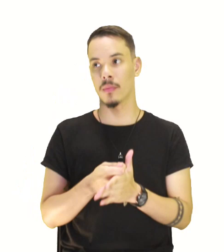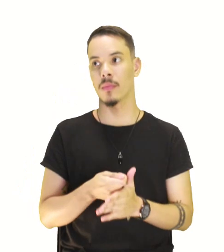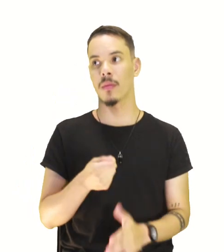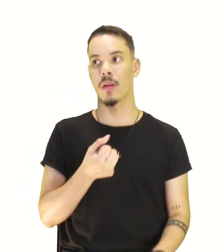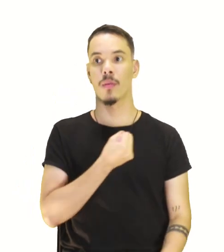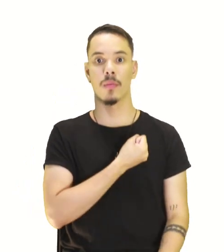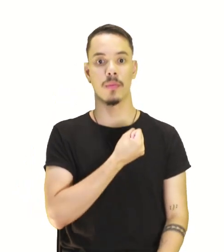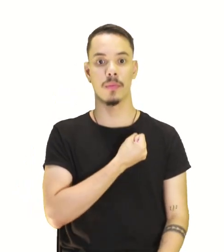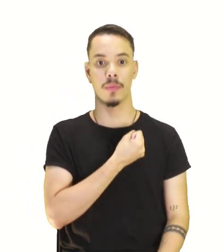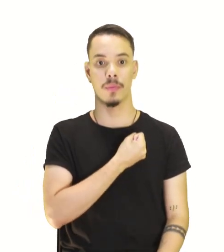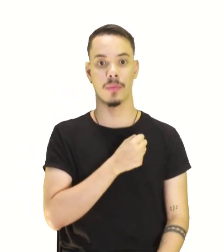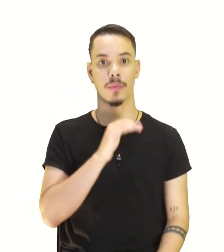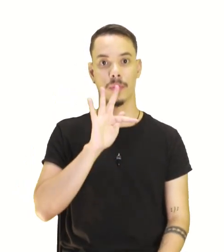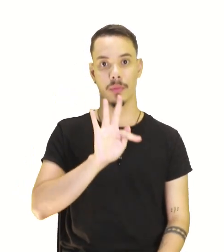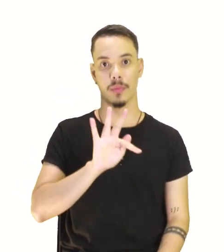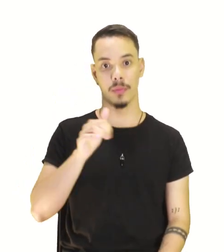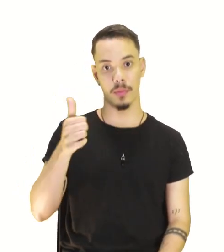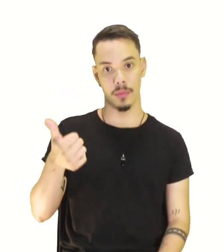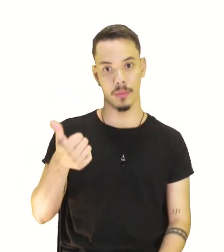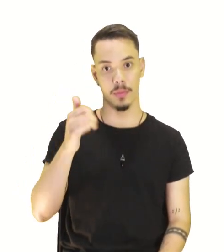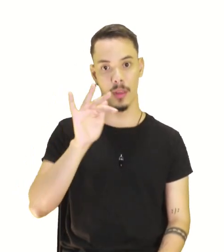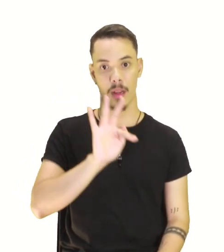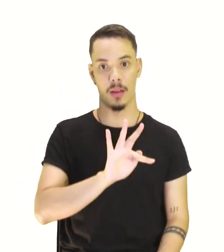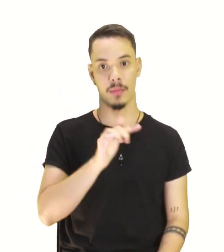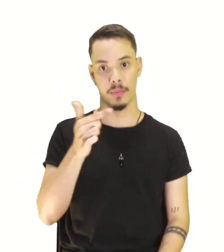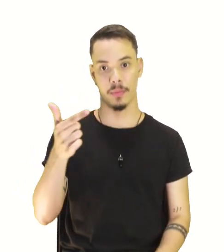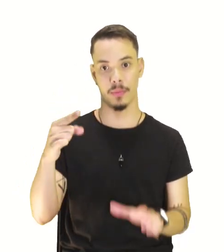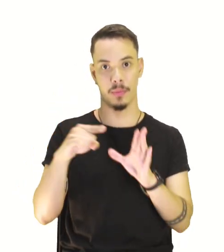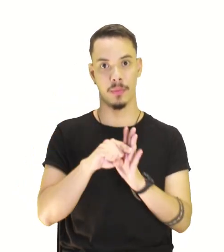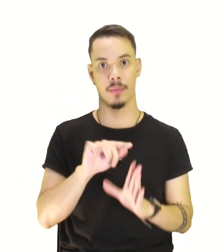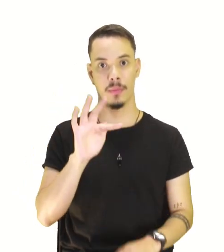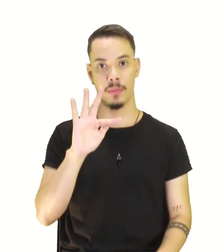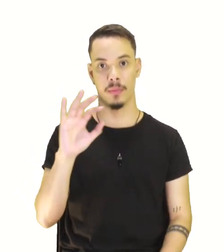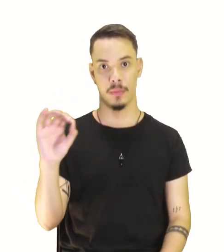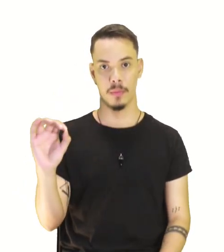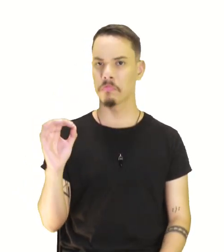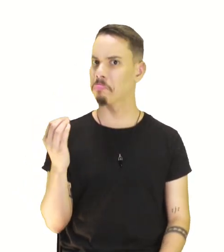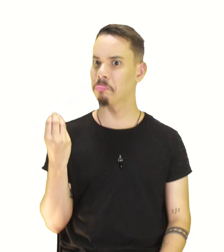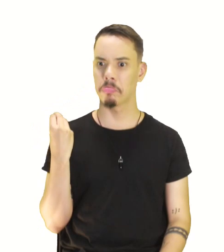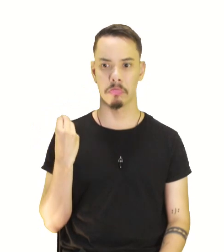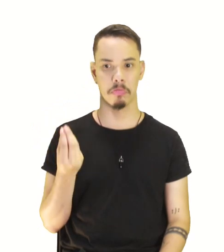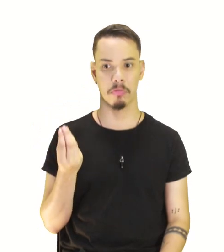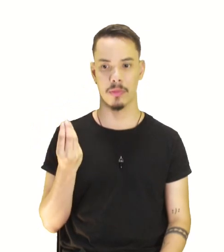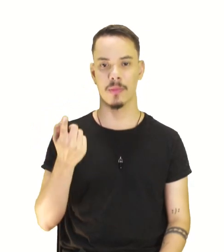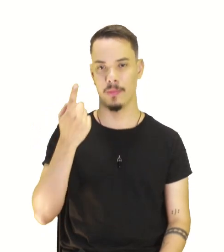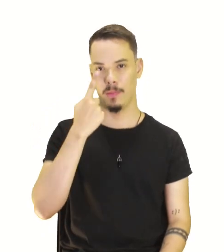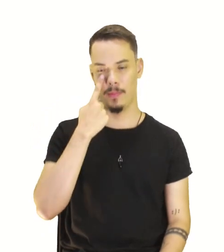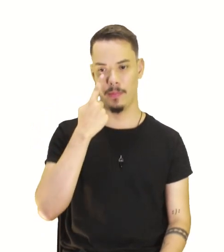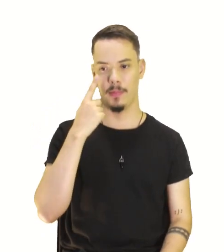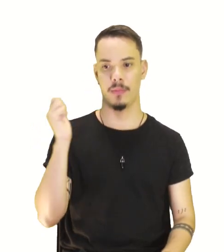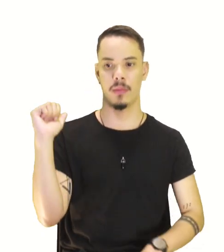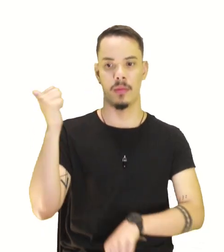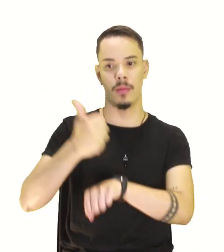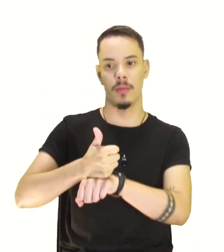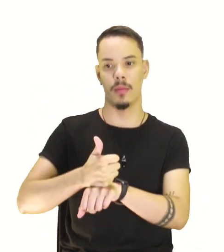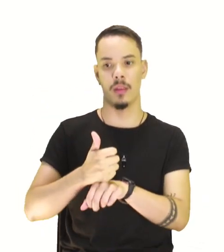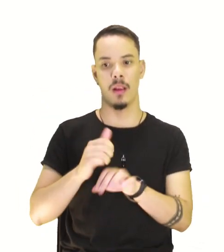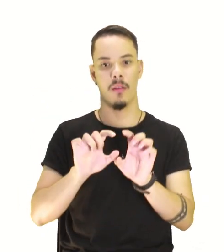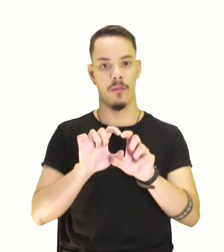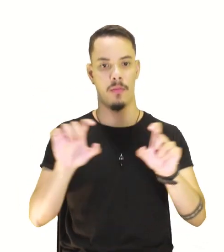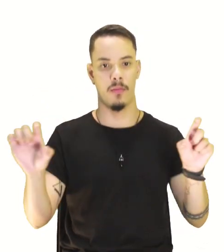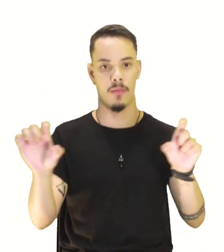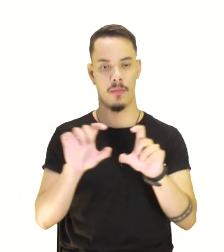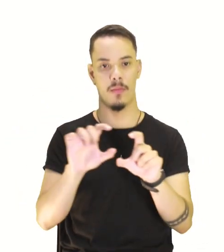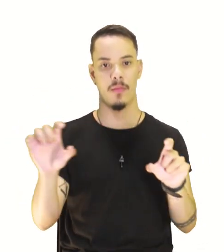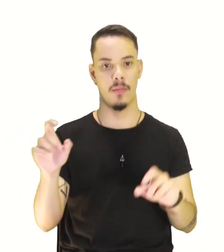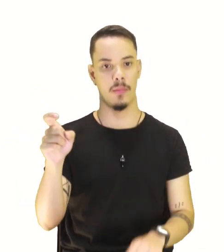de 1 mais f de 2 menos f de 0. Como faz isso? Vamos substituir no x. Toda